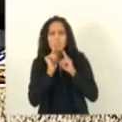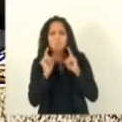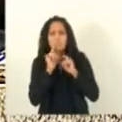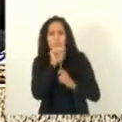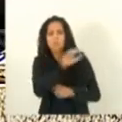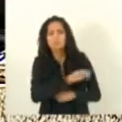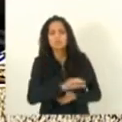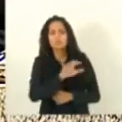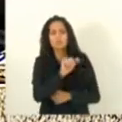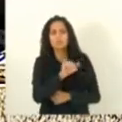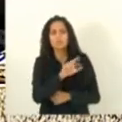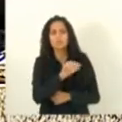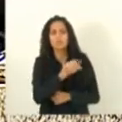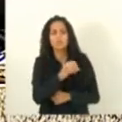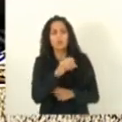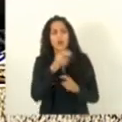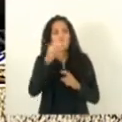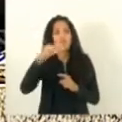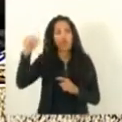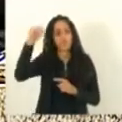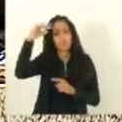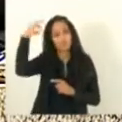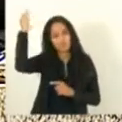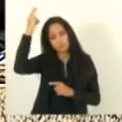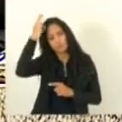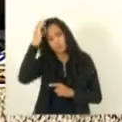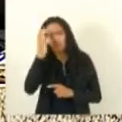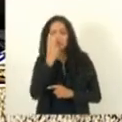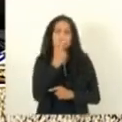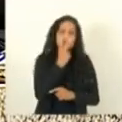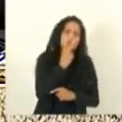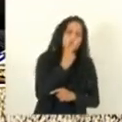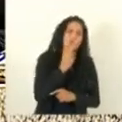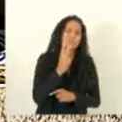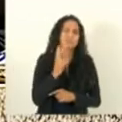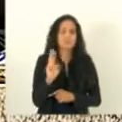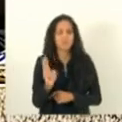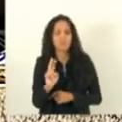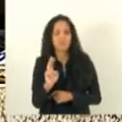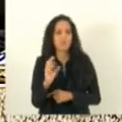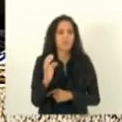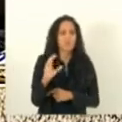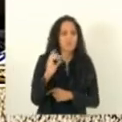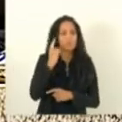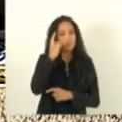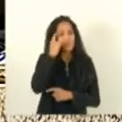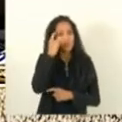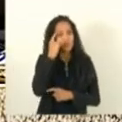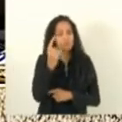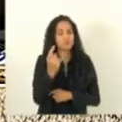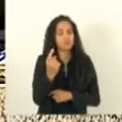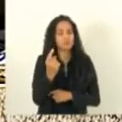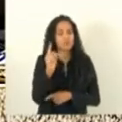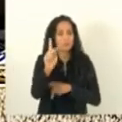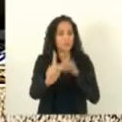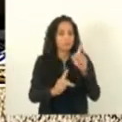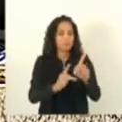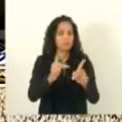Caparaó, do norte do estado, de Vitória, de Cariacica, de Vila Velha, logo penso nos milhões de